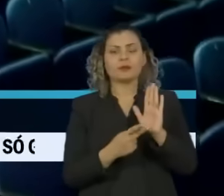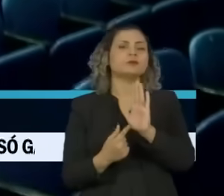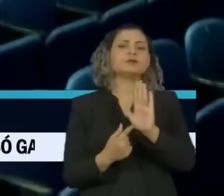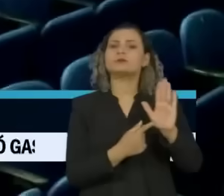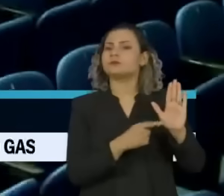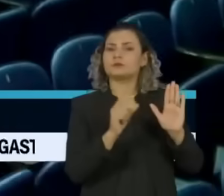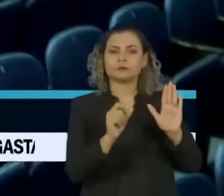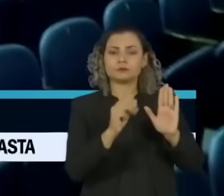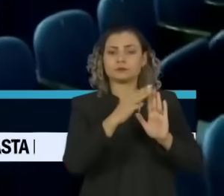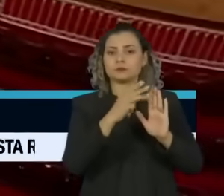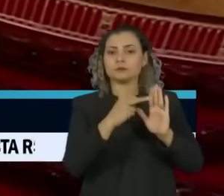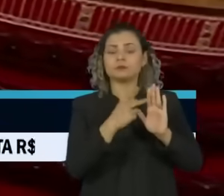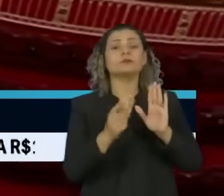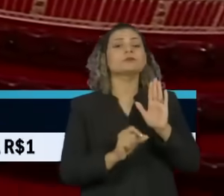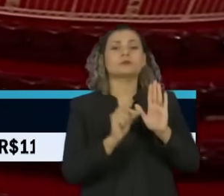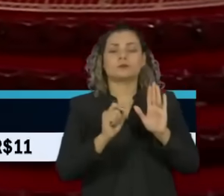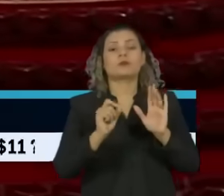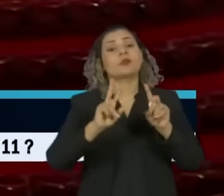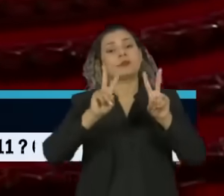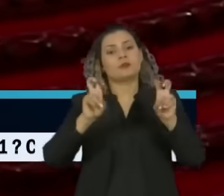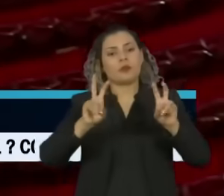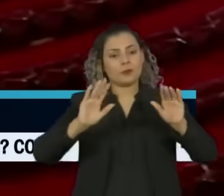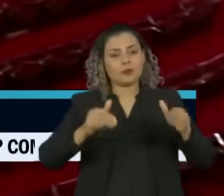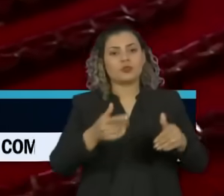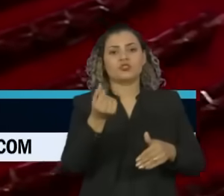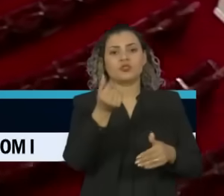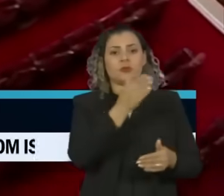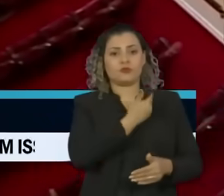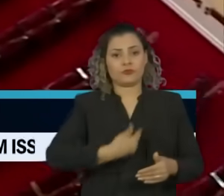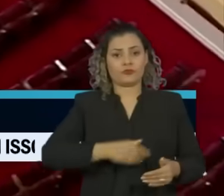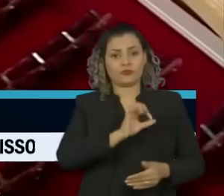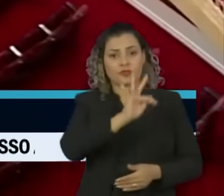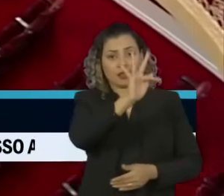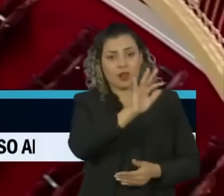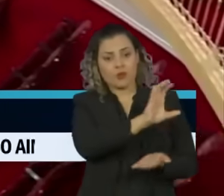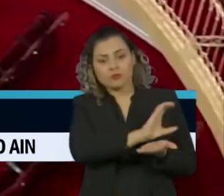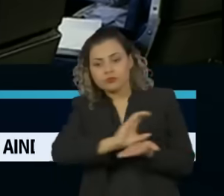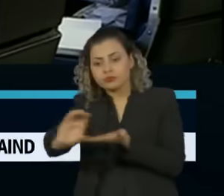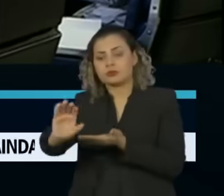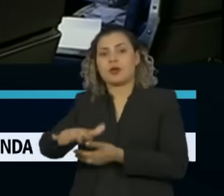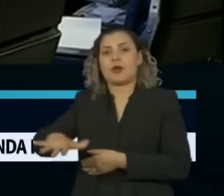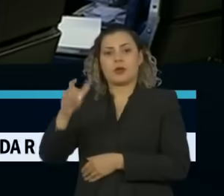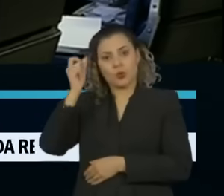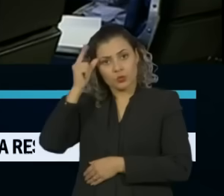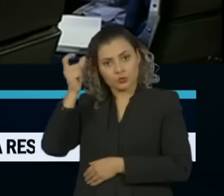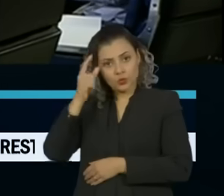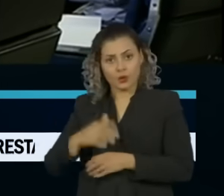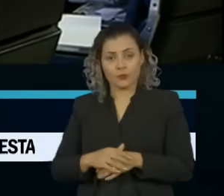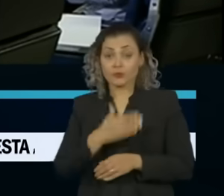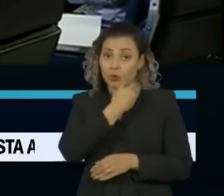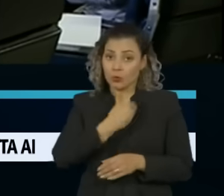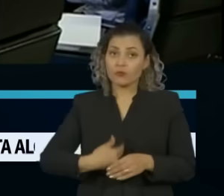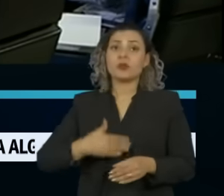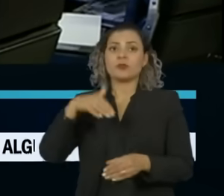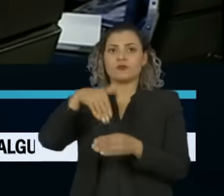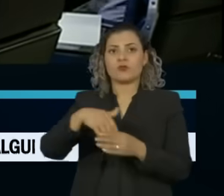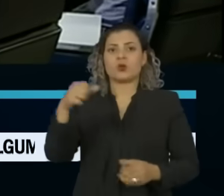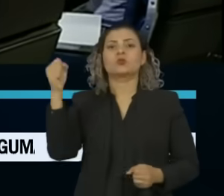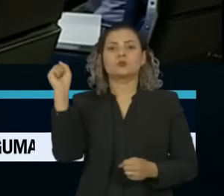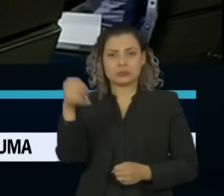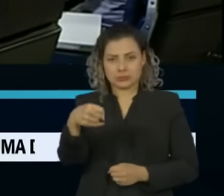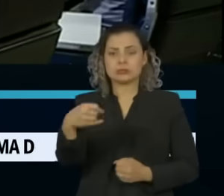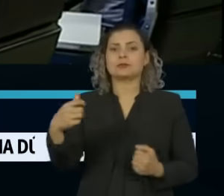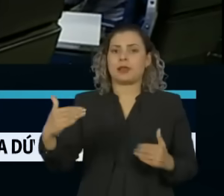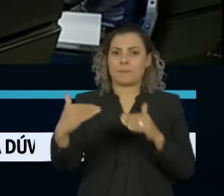as regras para o uso de recursos do governo federal destinados ao setor cultural. O governo encaminha o voto sim. Com o